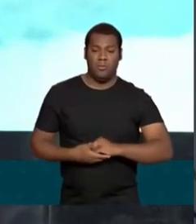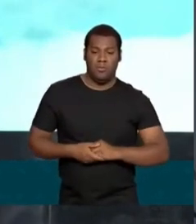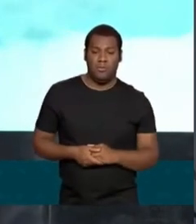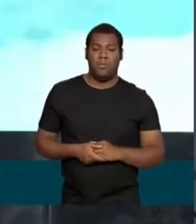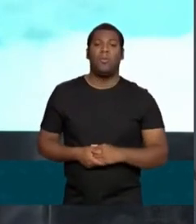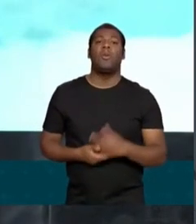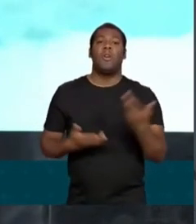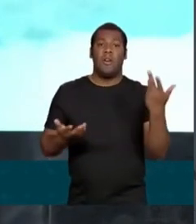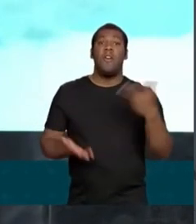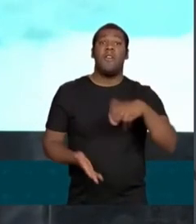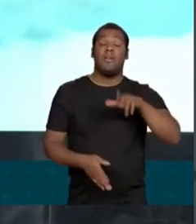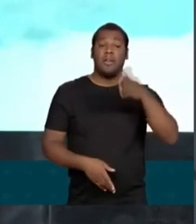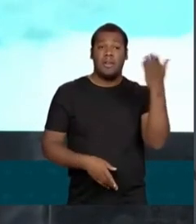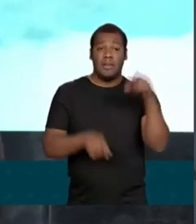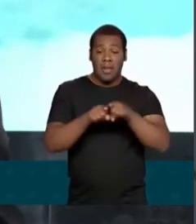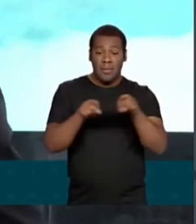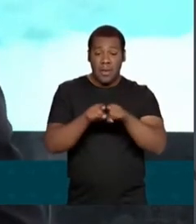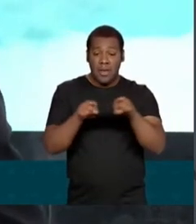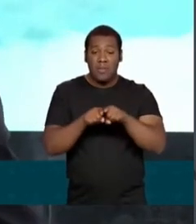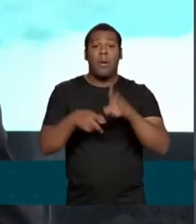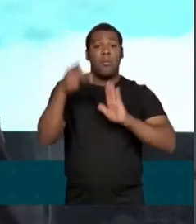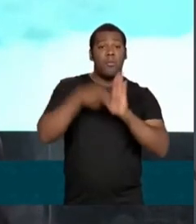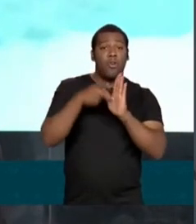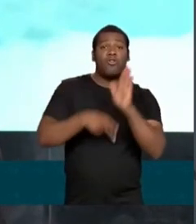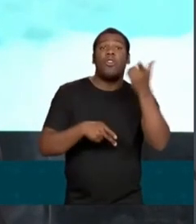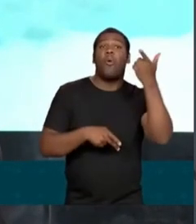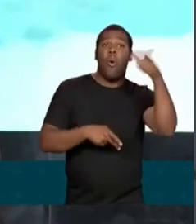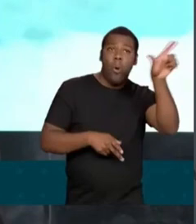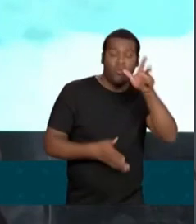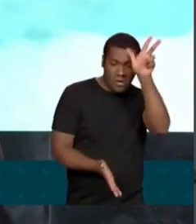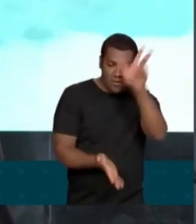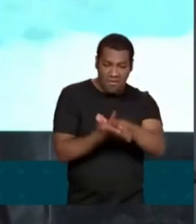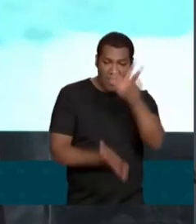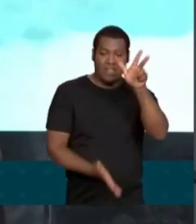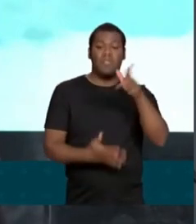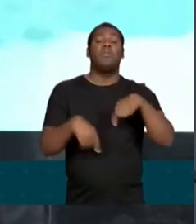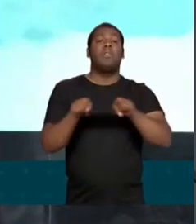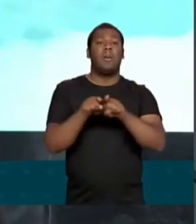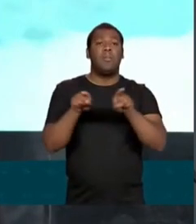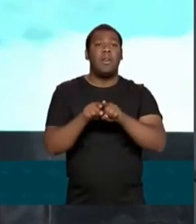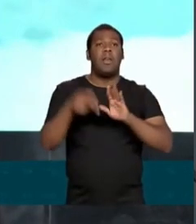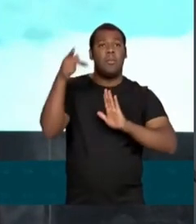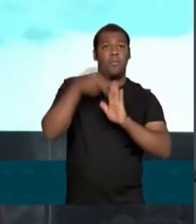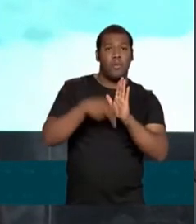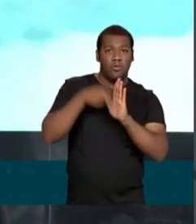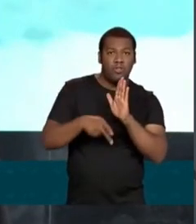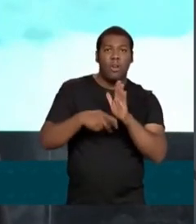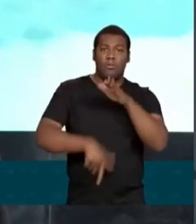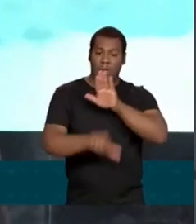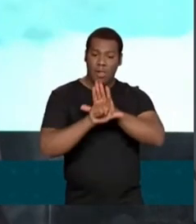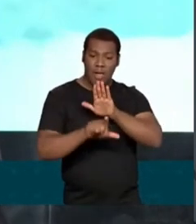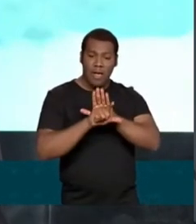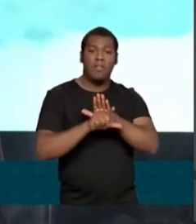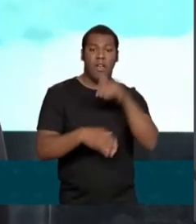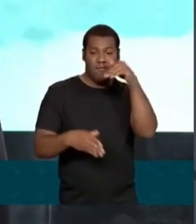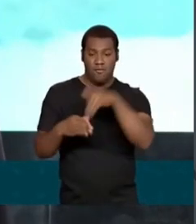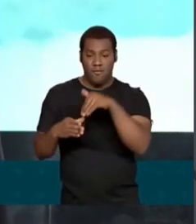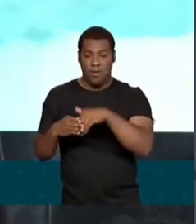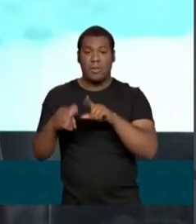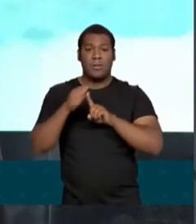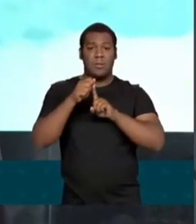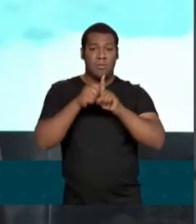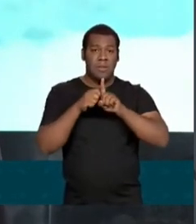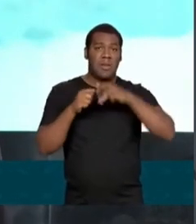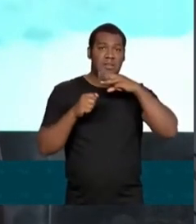sancionou outros projetos aí que já foram MP que foram votadas no projeto de lei votados no mês de março que é o mês